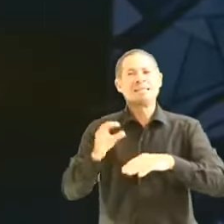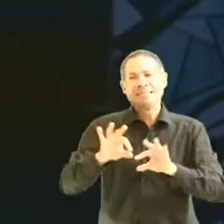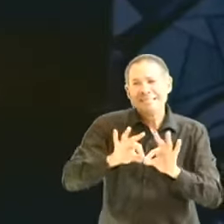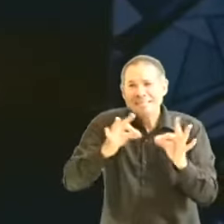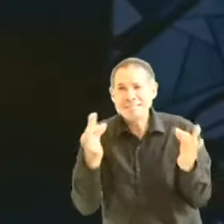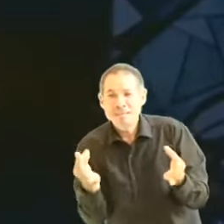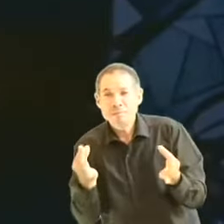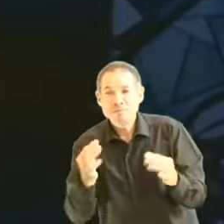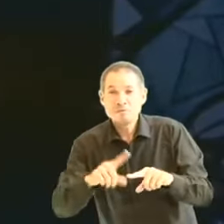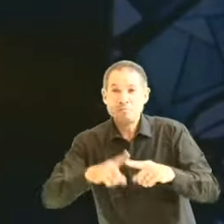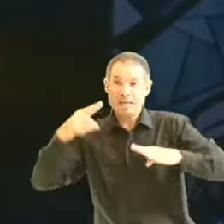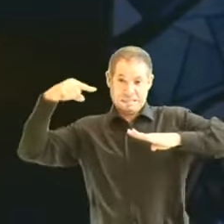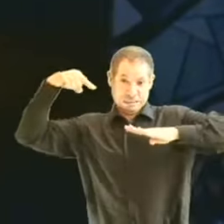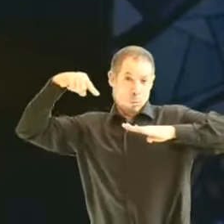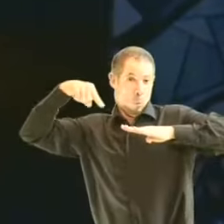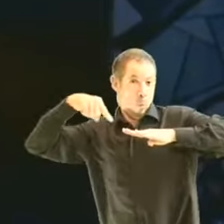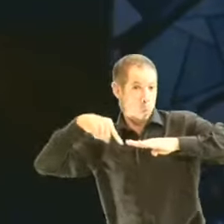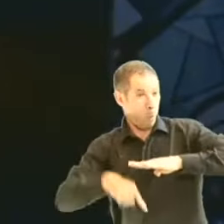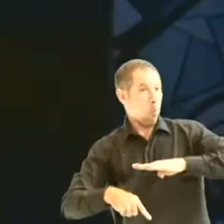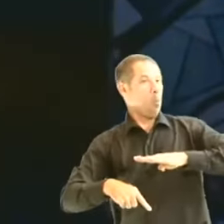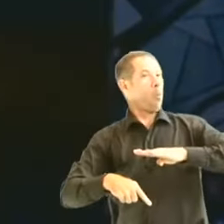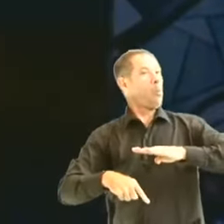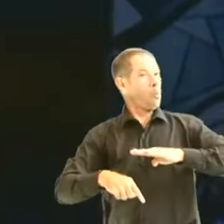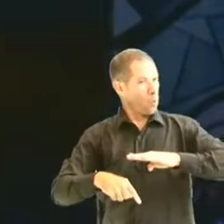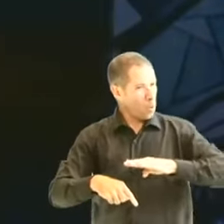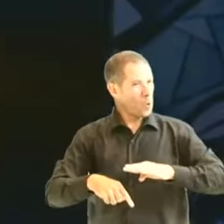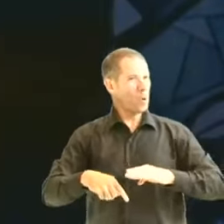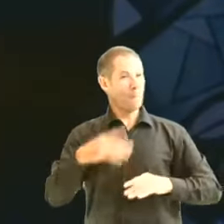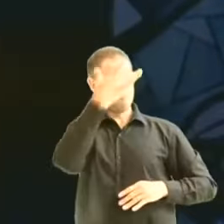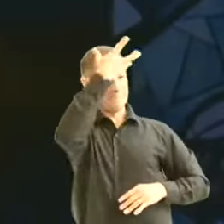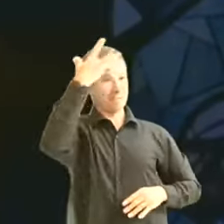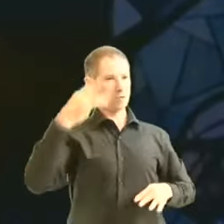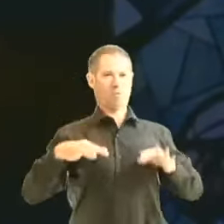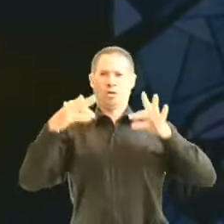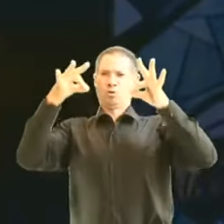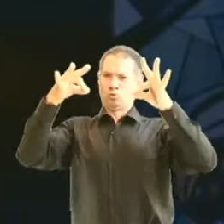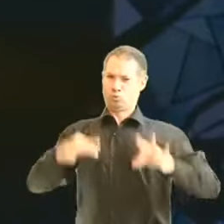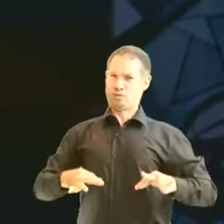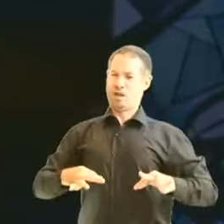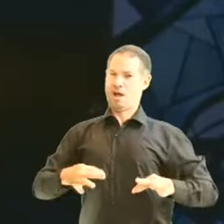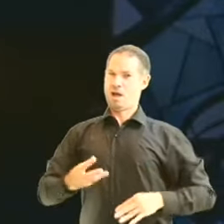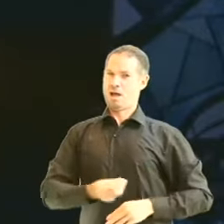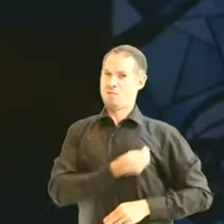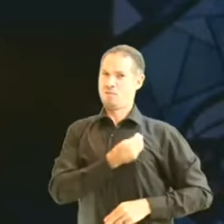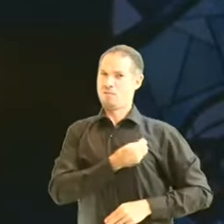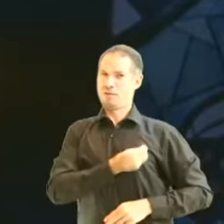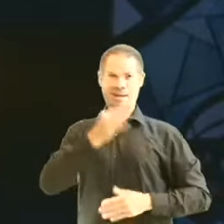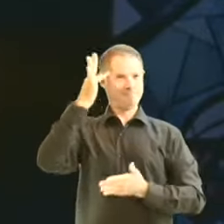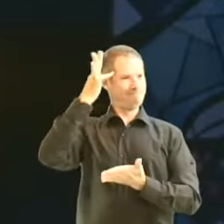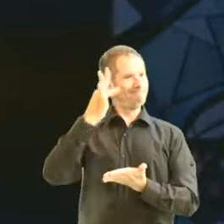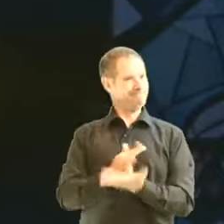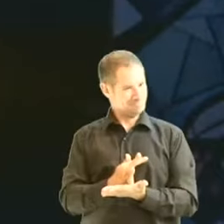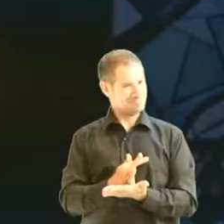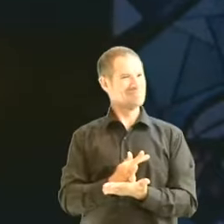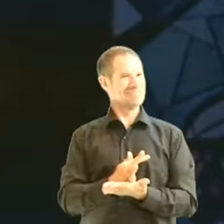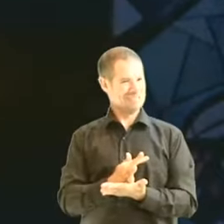mas intensa. O justo viverá pela